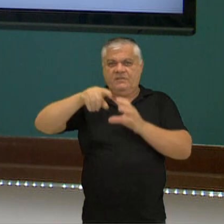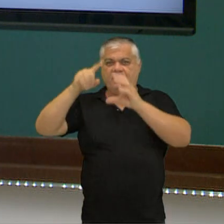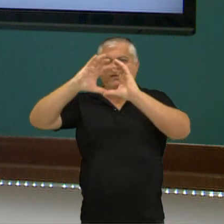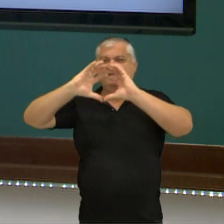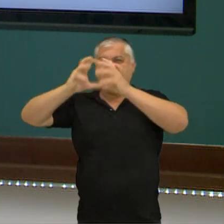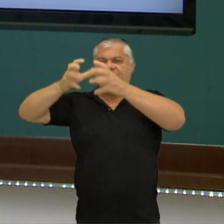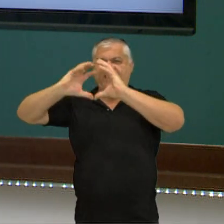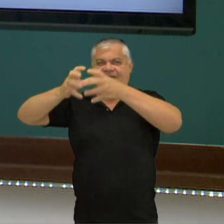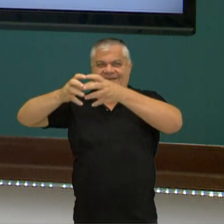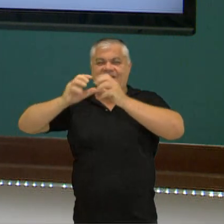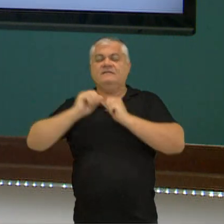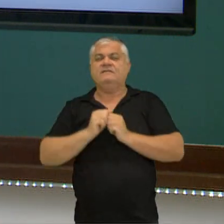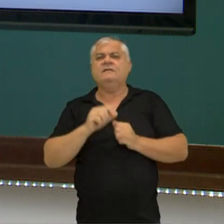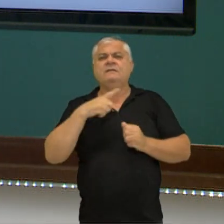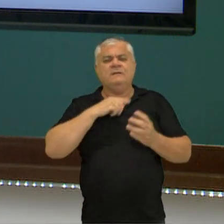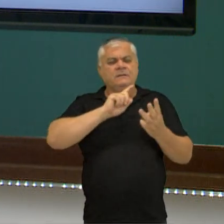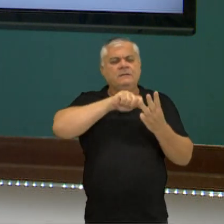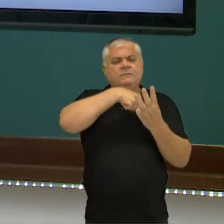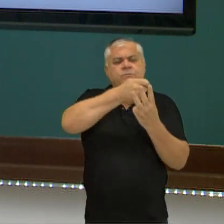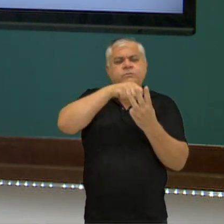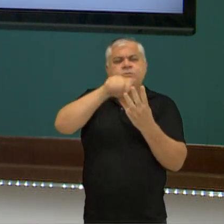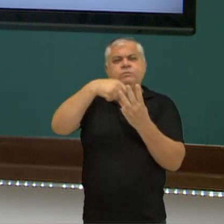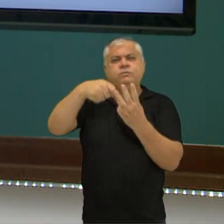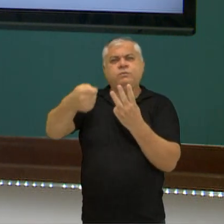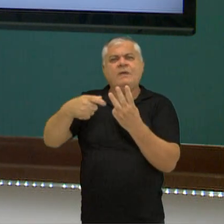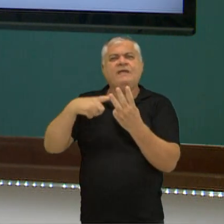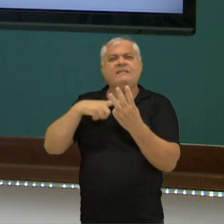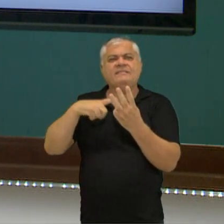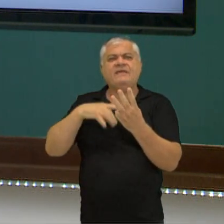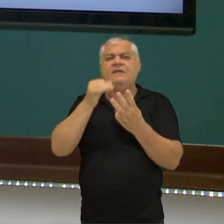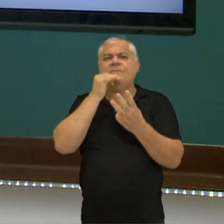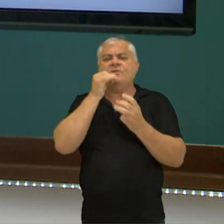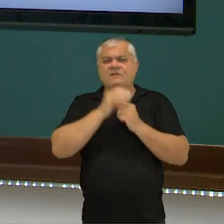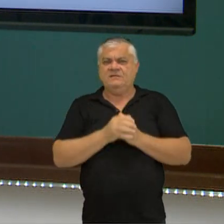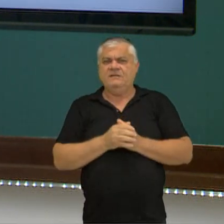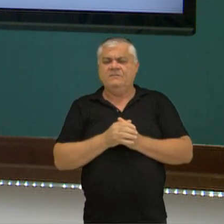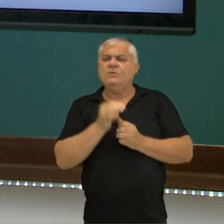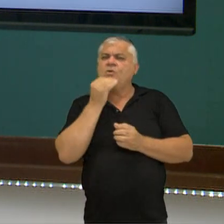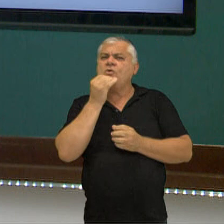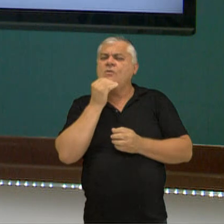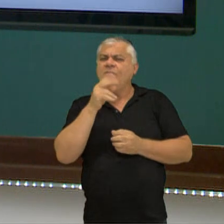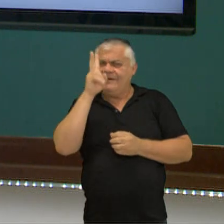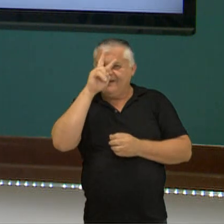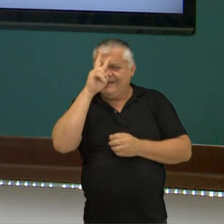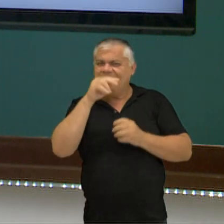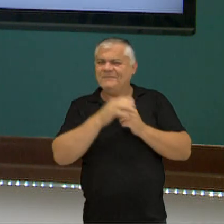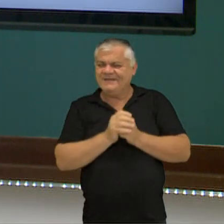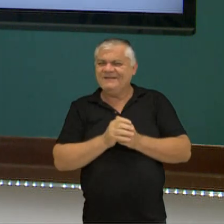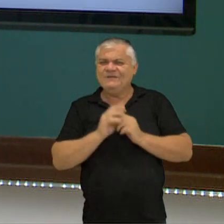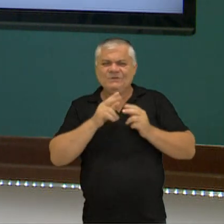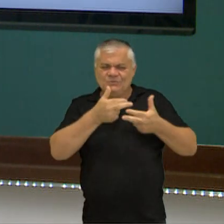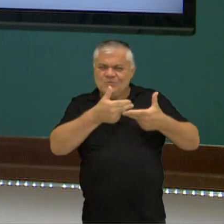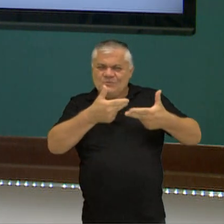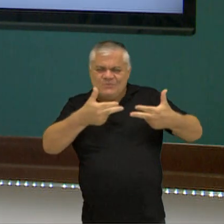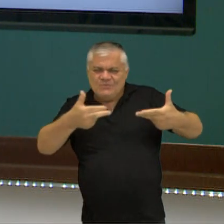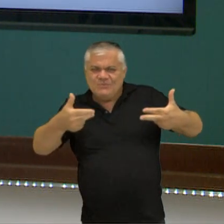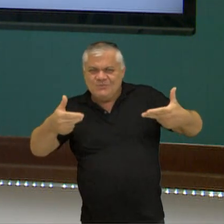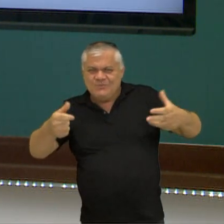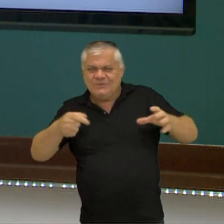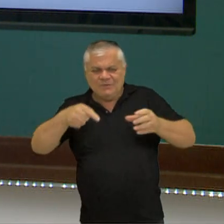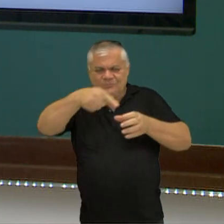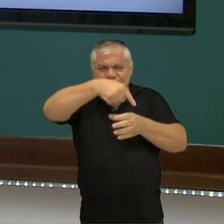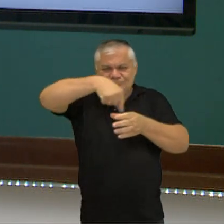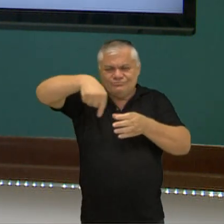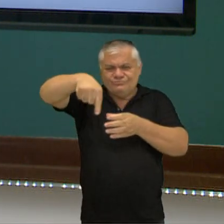exigem conhecimento sobre alguns elementos da circunferência. Você lembra de todos os elementos que compõem uma